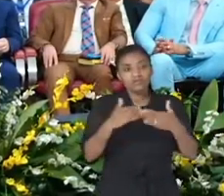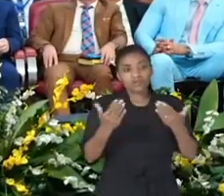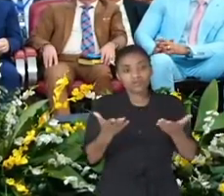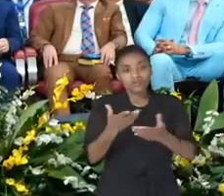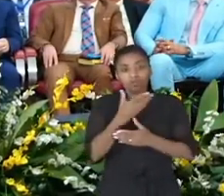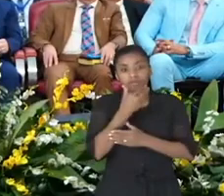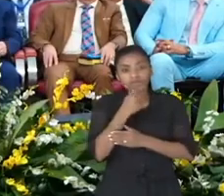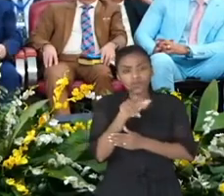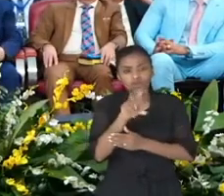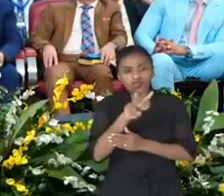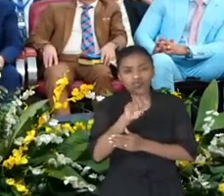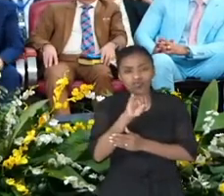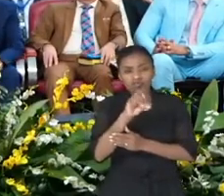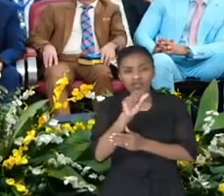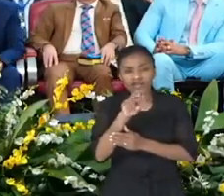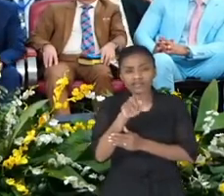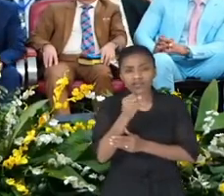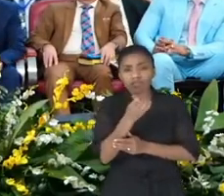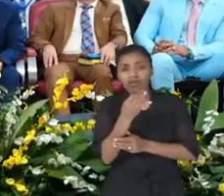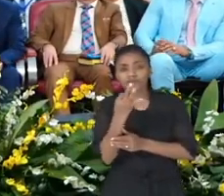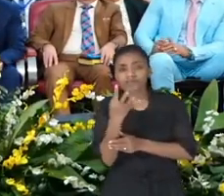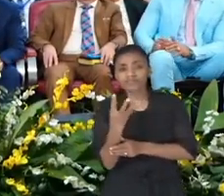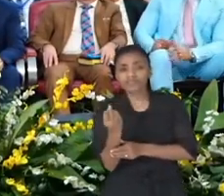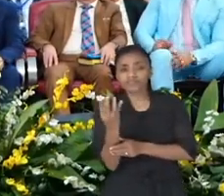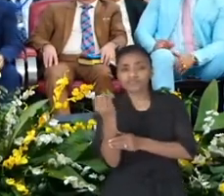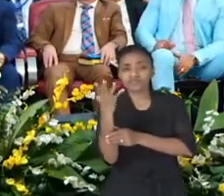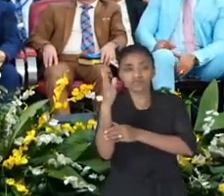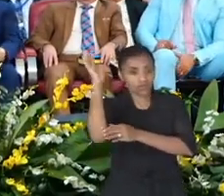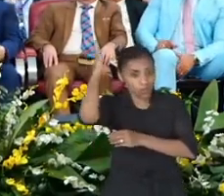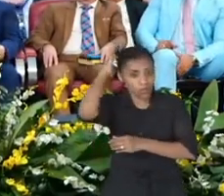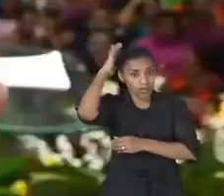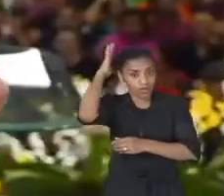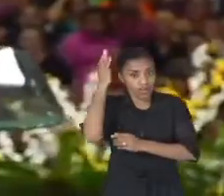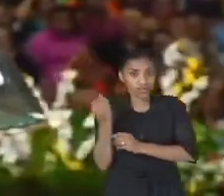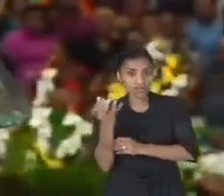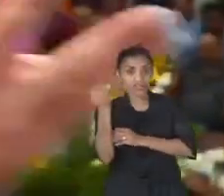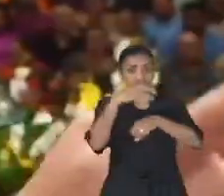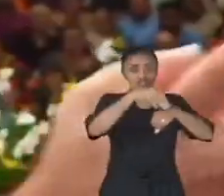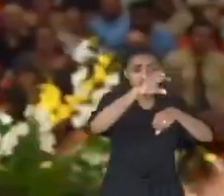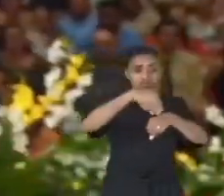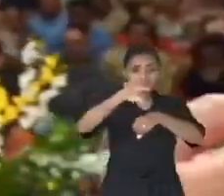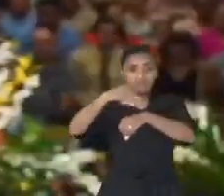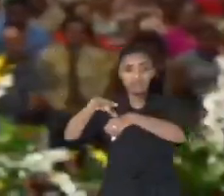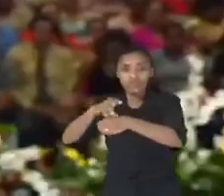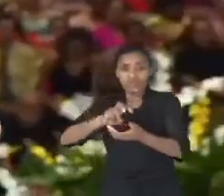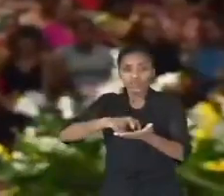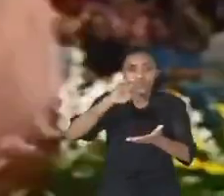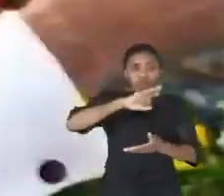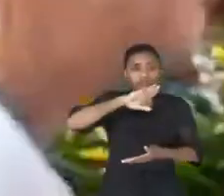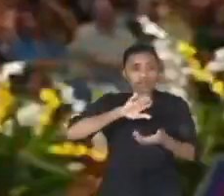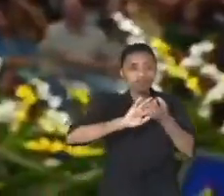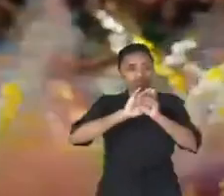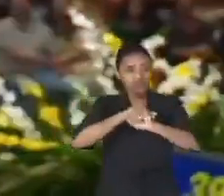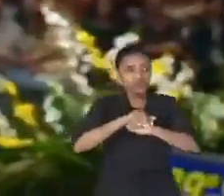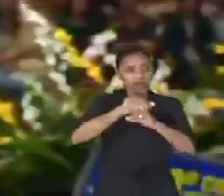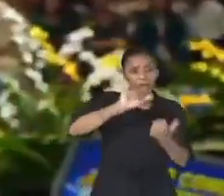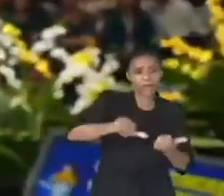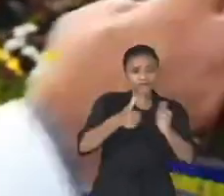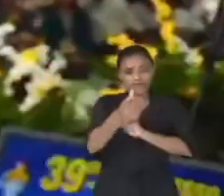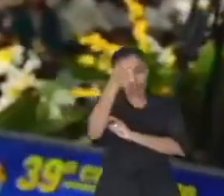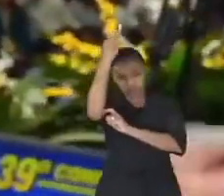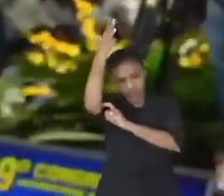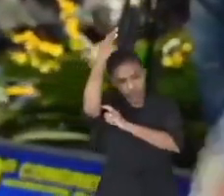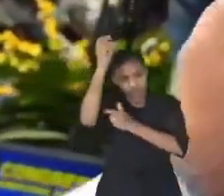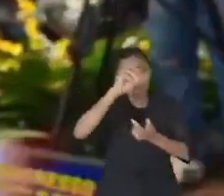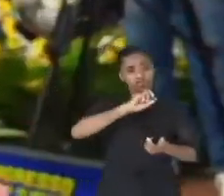Viana, quantas cidades do Paraná nós fizemos juntos dentro de uma van, 100 cidades, pregando de manhã, de tarde, de noite. Era batismo com o Espírito Santo de manhã,